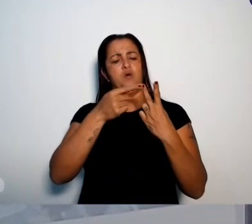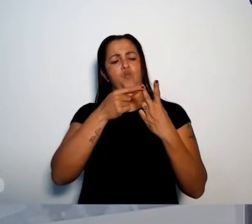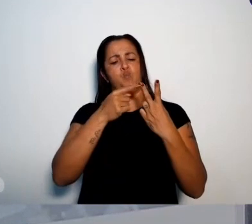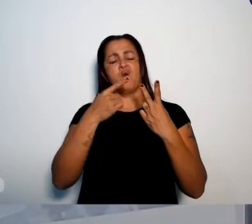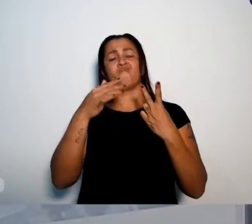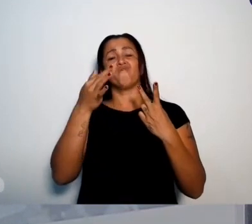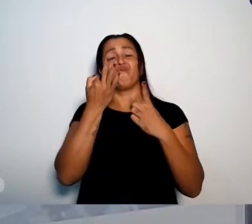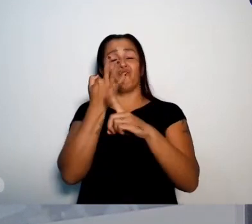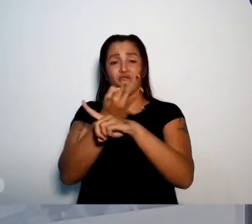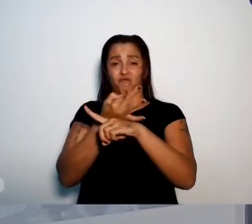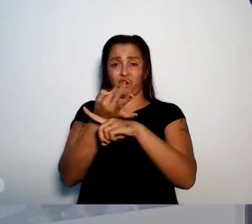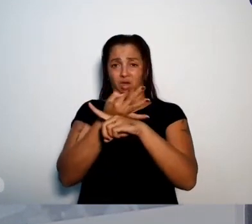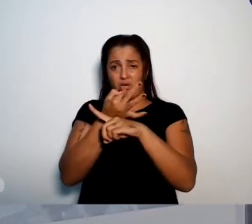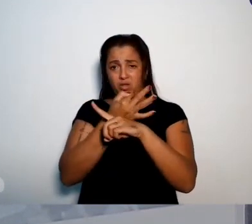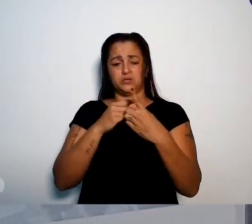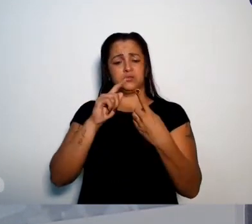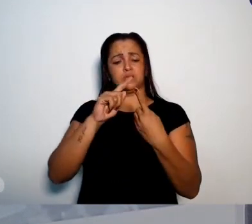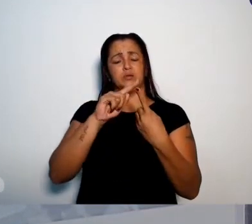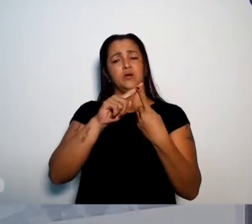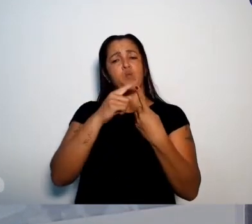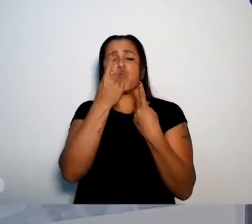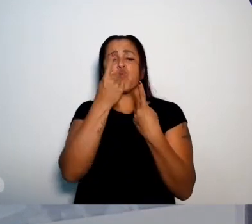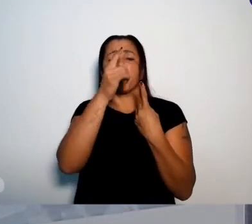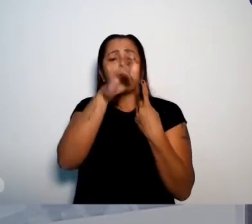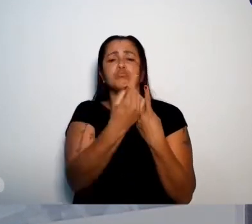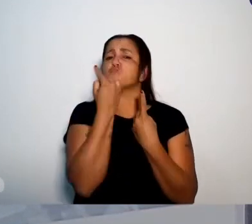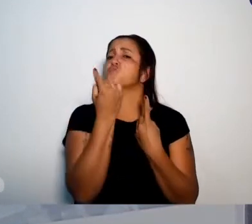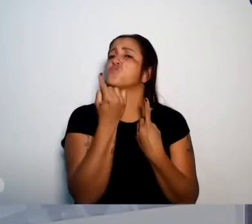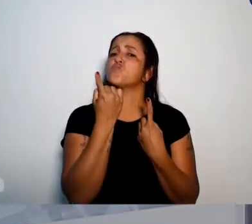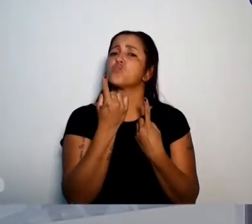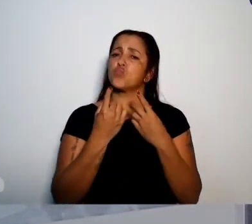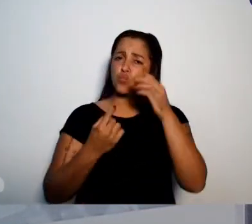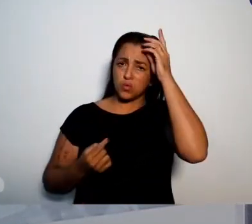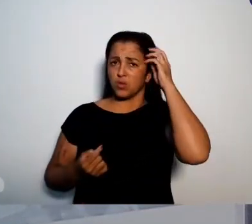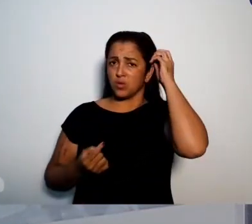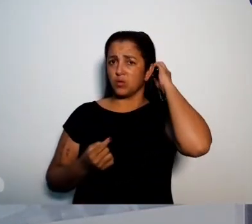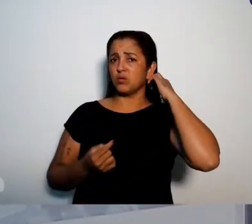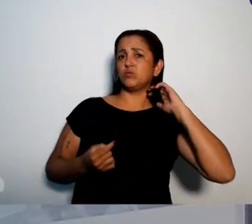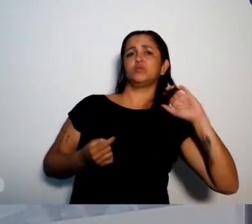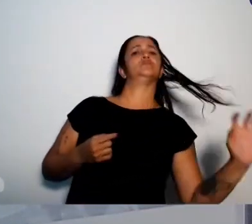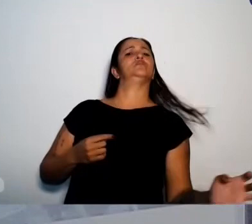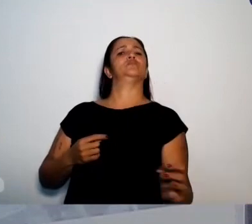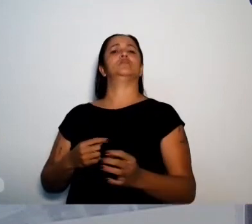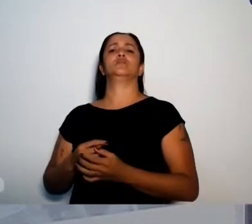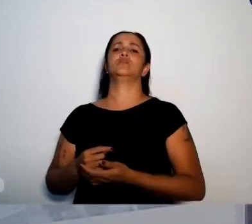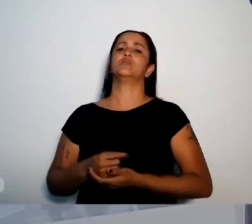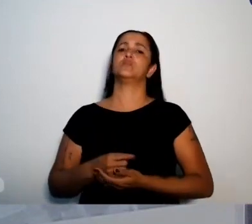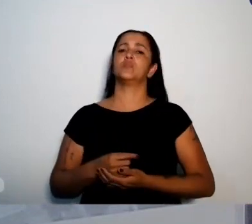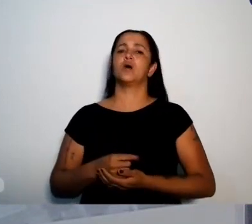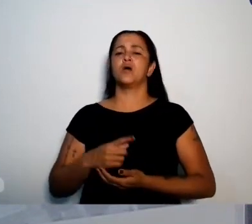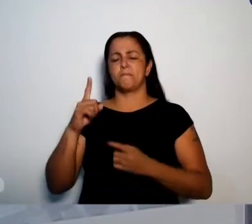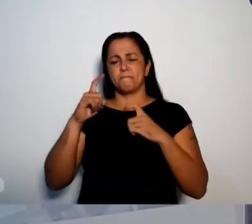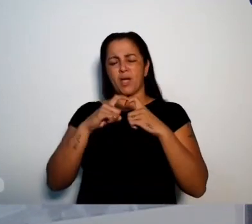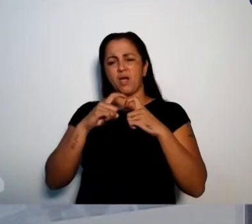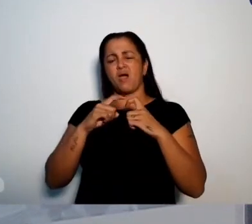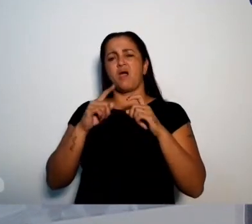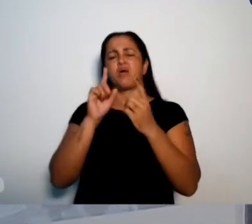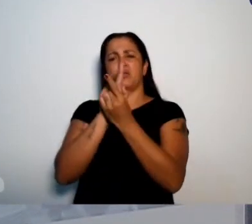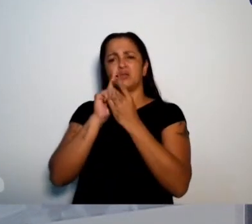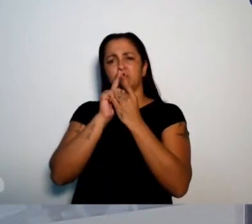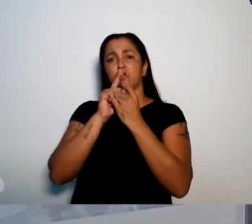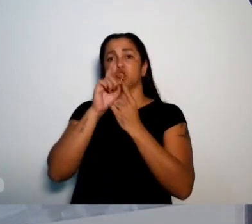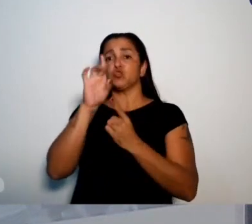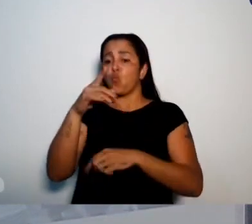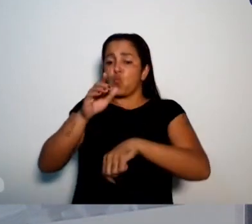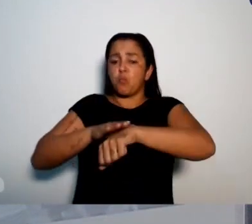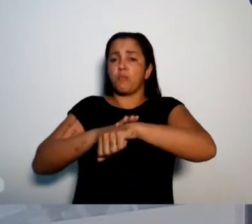um, o dia que eu tive presente lá, só tinha um médico atendendo e somente em um período,